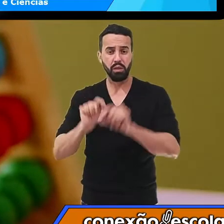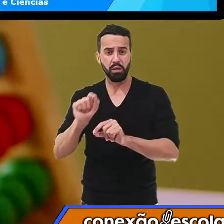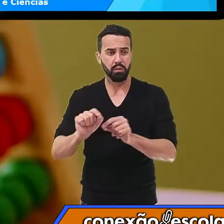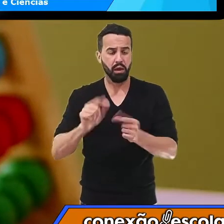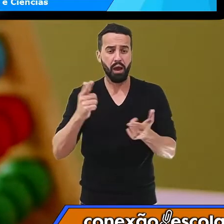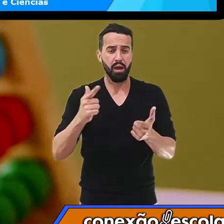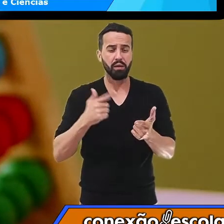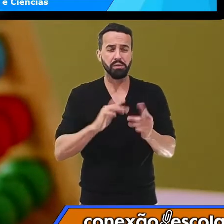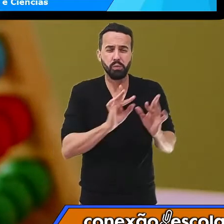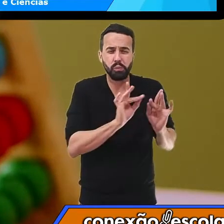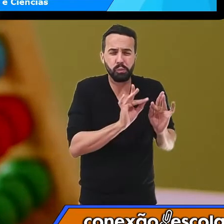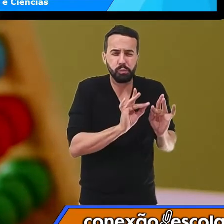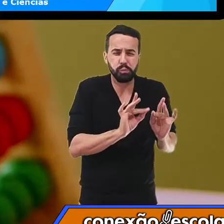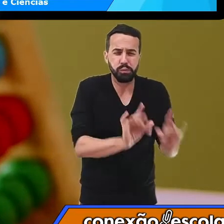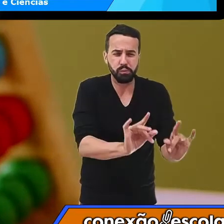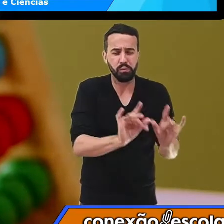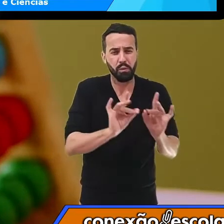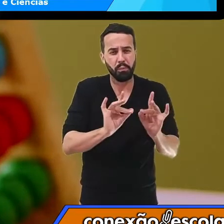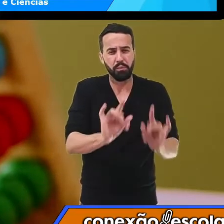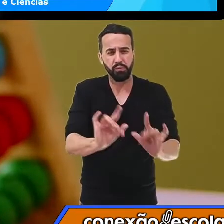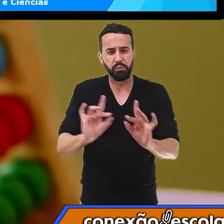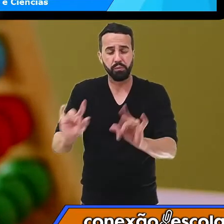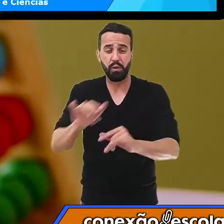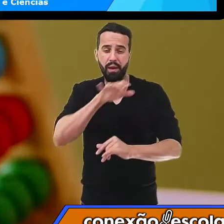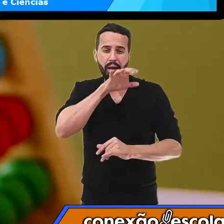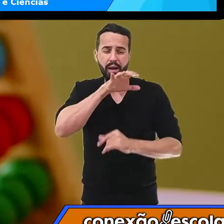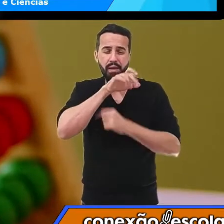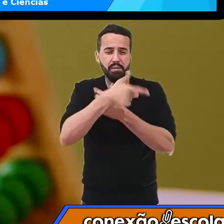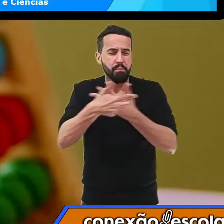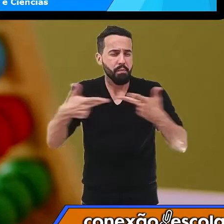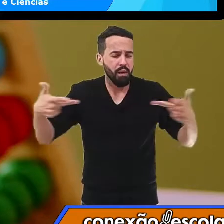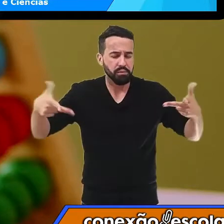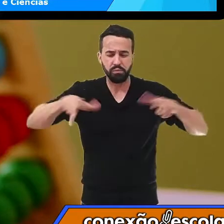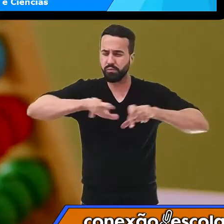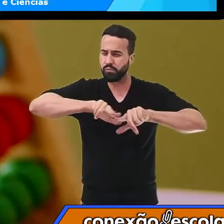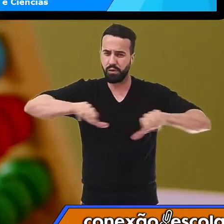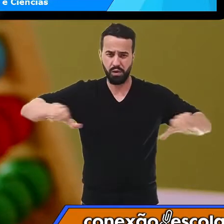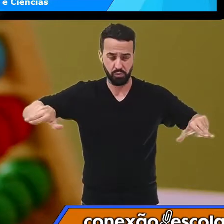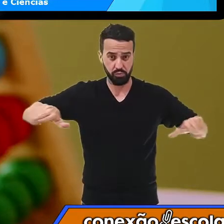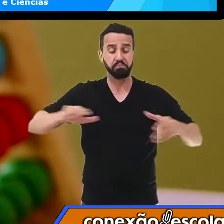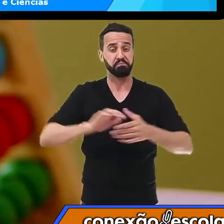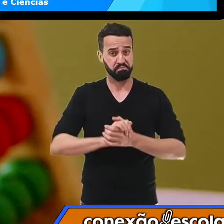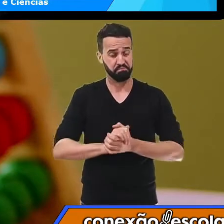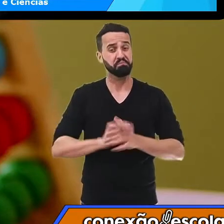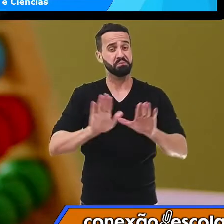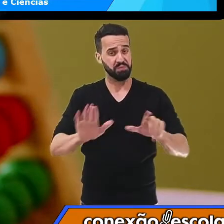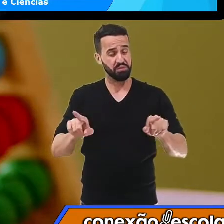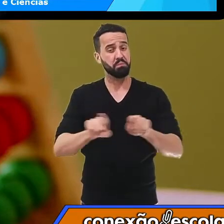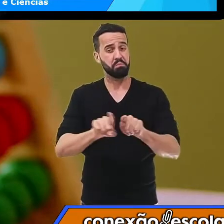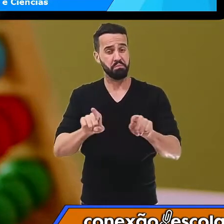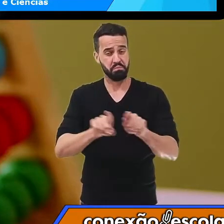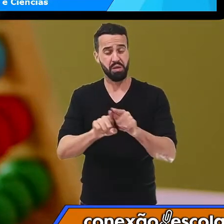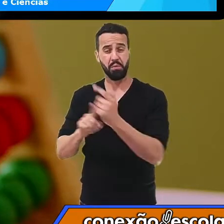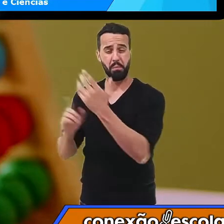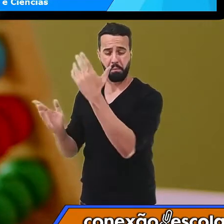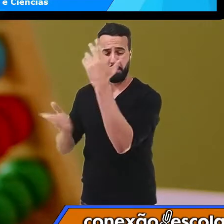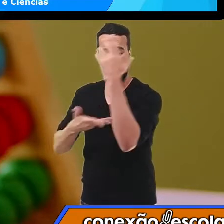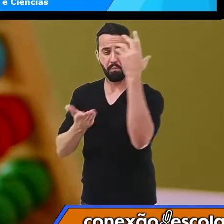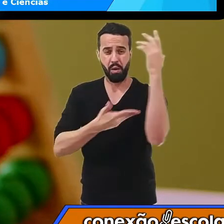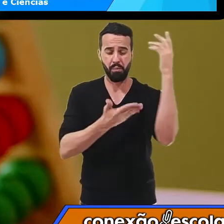vários animais. Então, uma das consequências do desmatamento é essa degradação do habitat